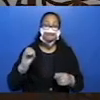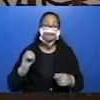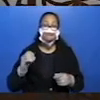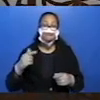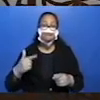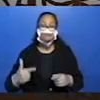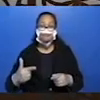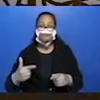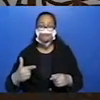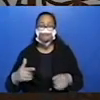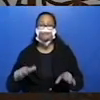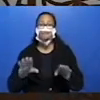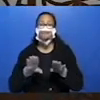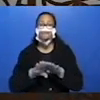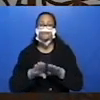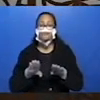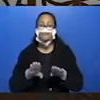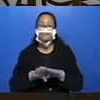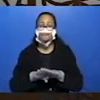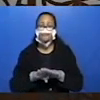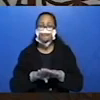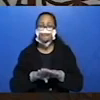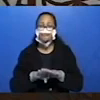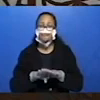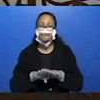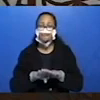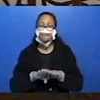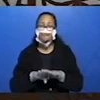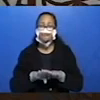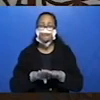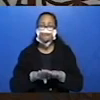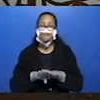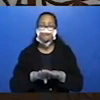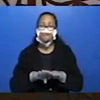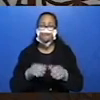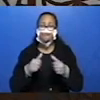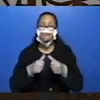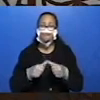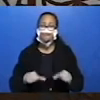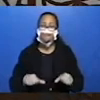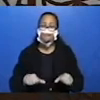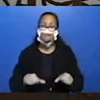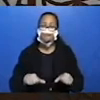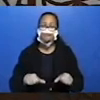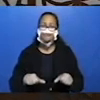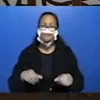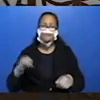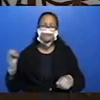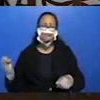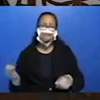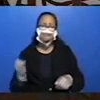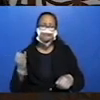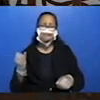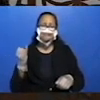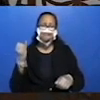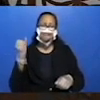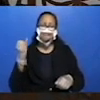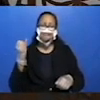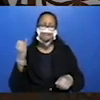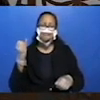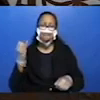gás que também faz parte da atmosfera e é essencial